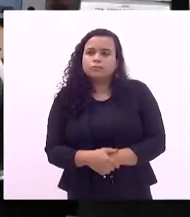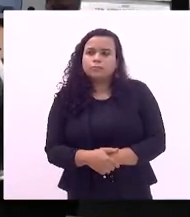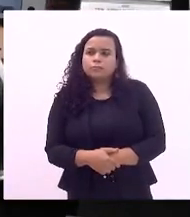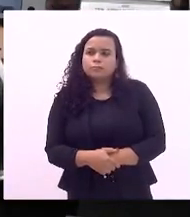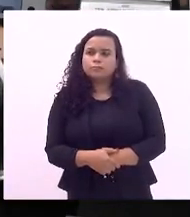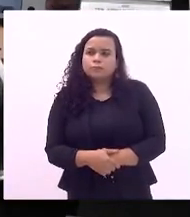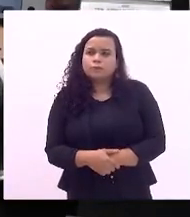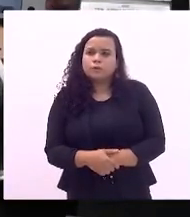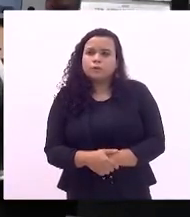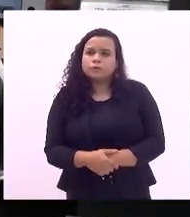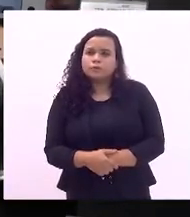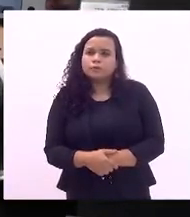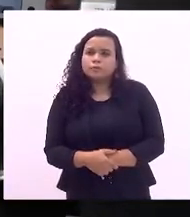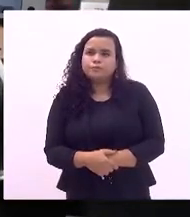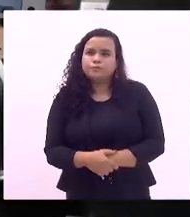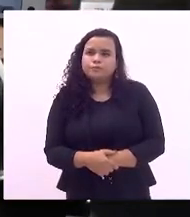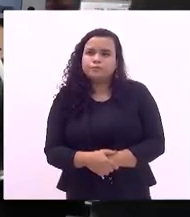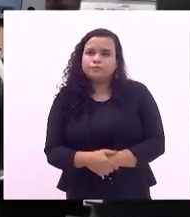G1